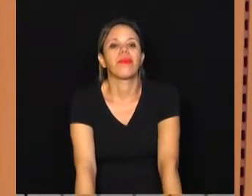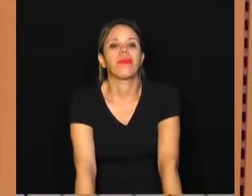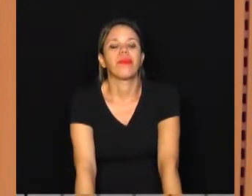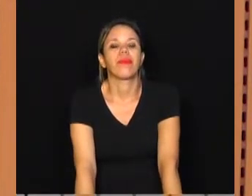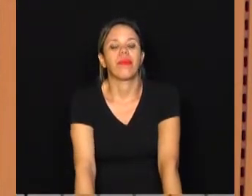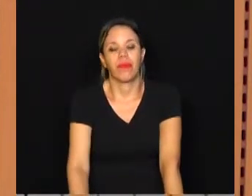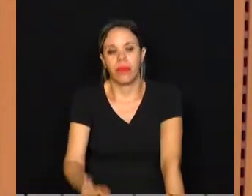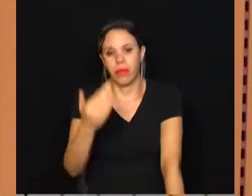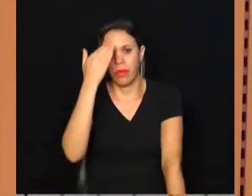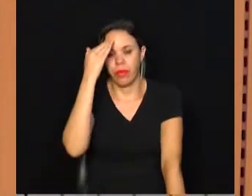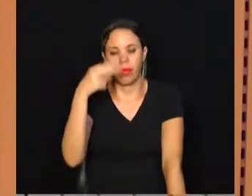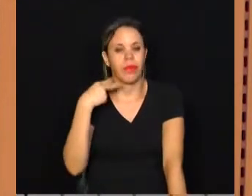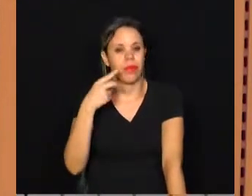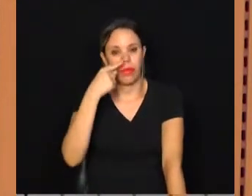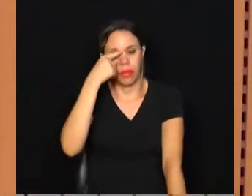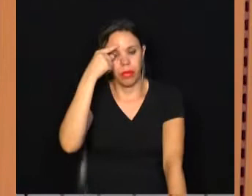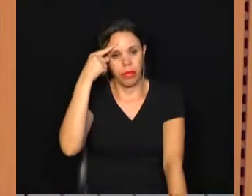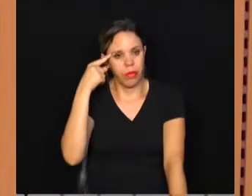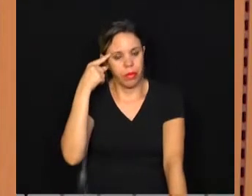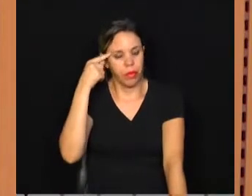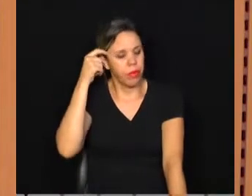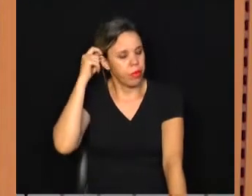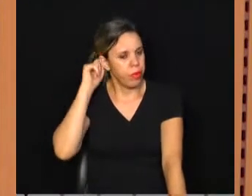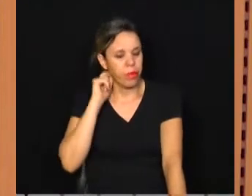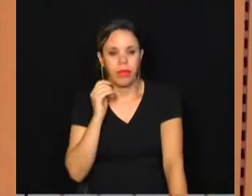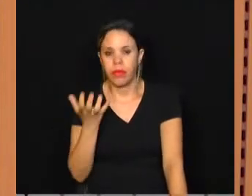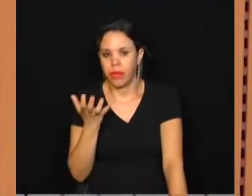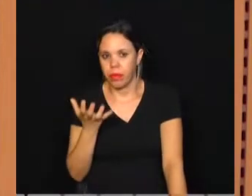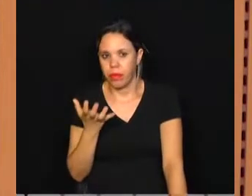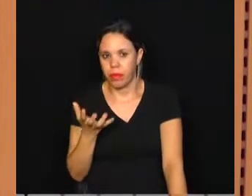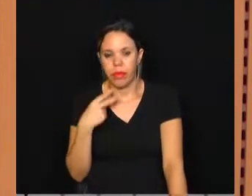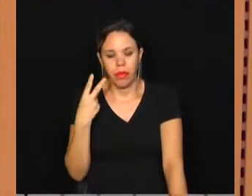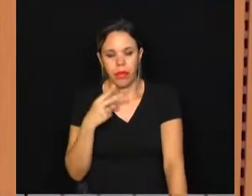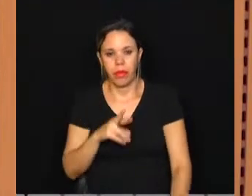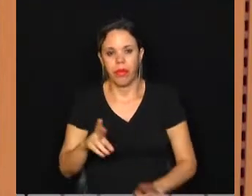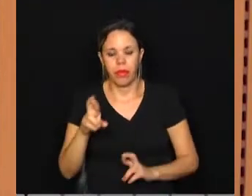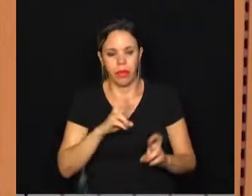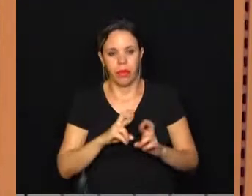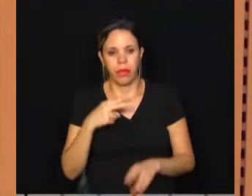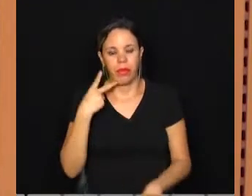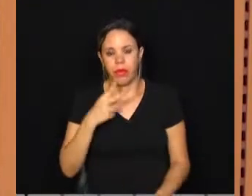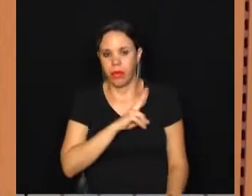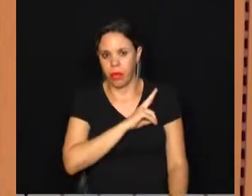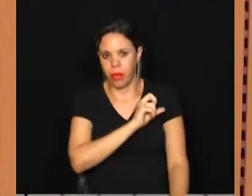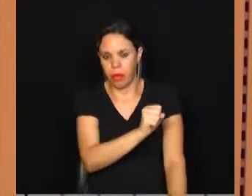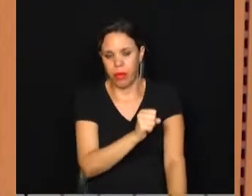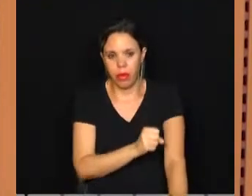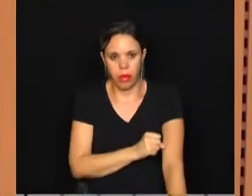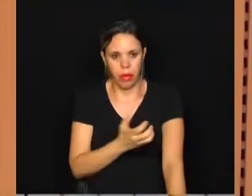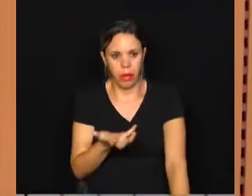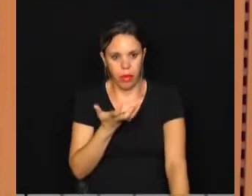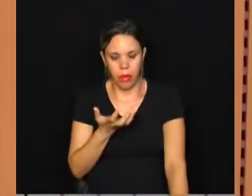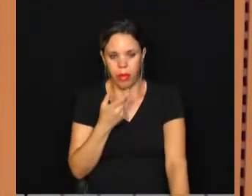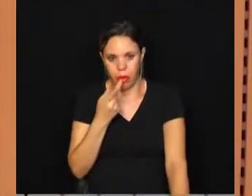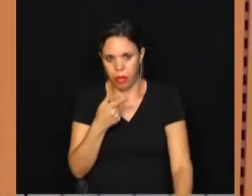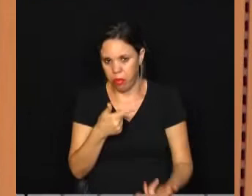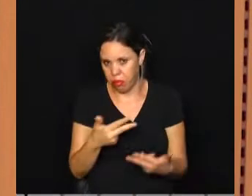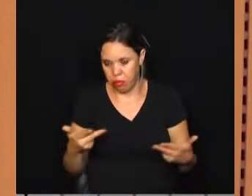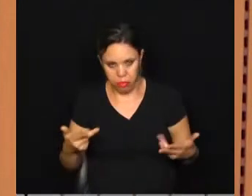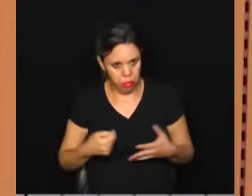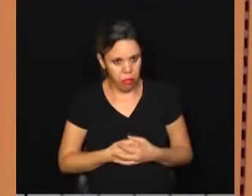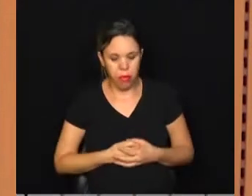Obrigado, vereadora Paola. Queria verificar com o vereador Rossini se ele gostaria de fazer